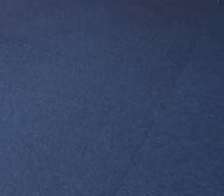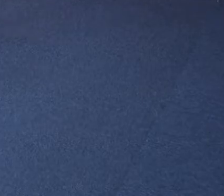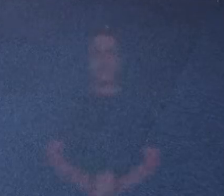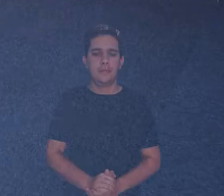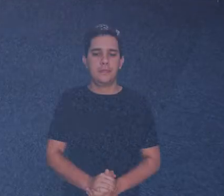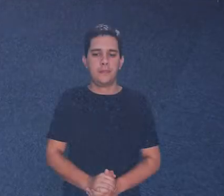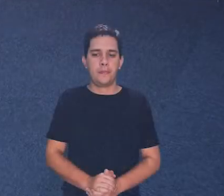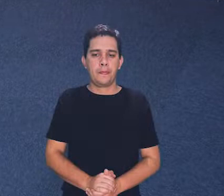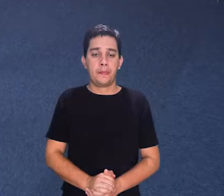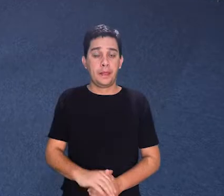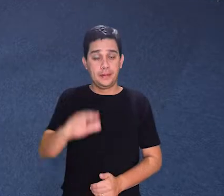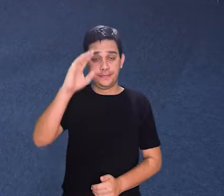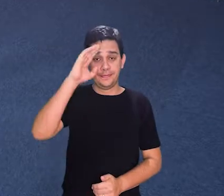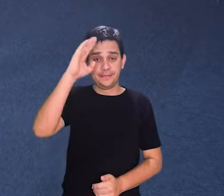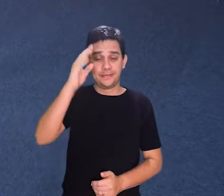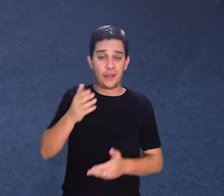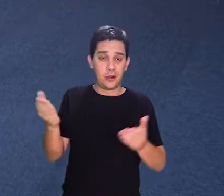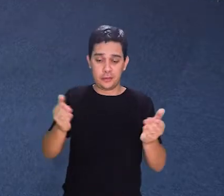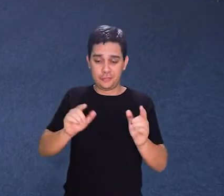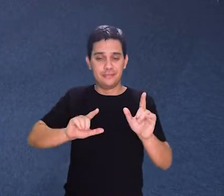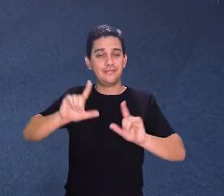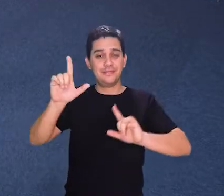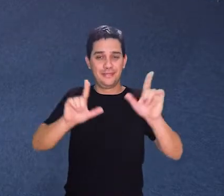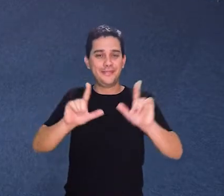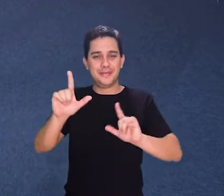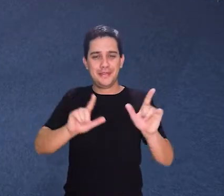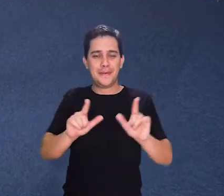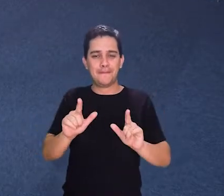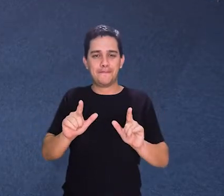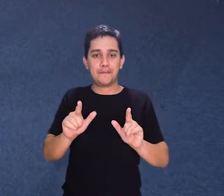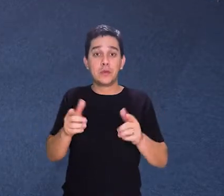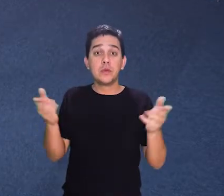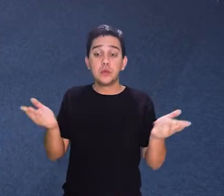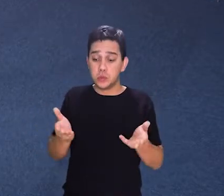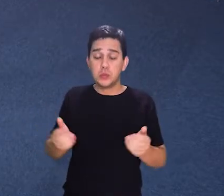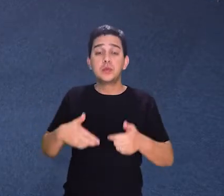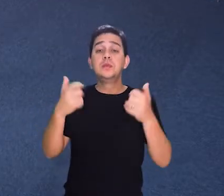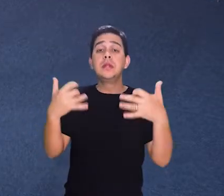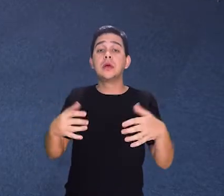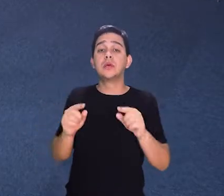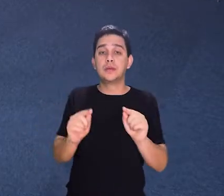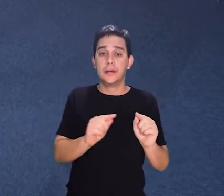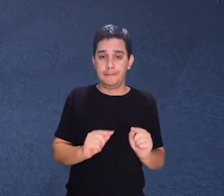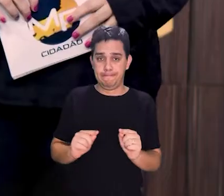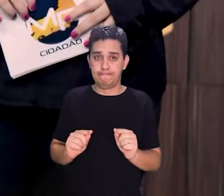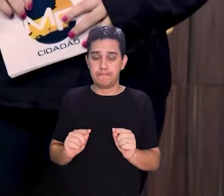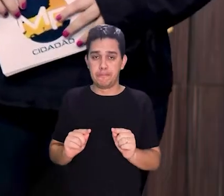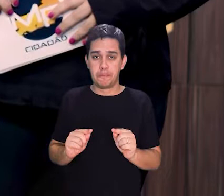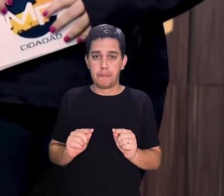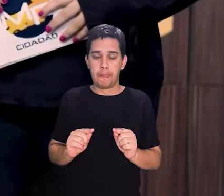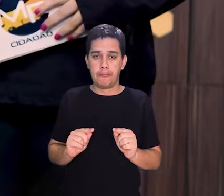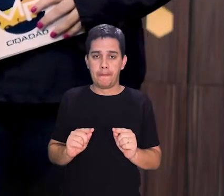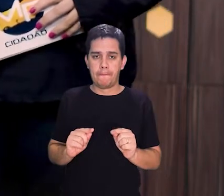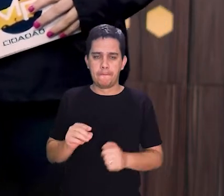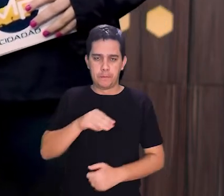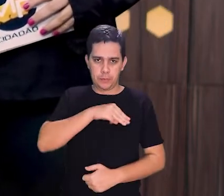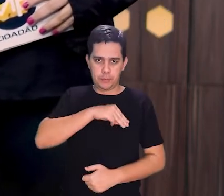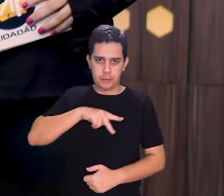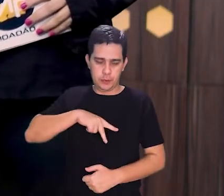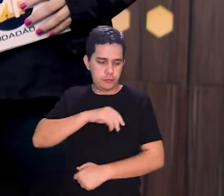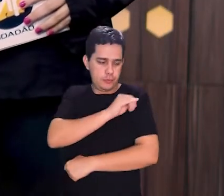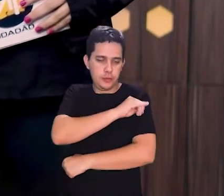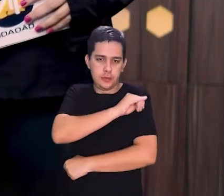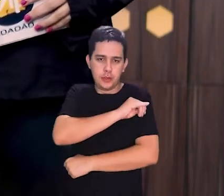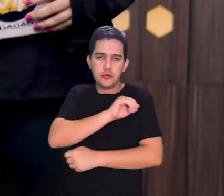Olá, começa agora mais um MP Cidadão e no programa de hoje confira os seguintes destaques. O MPRJ e